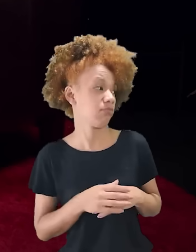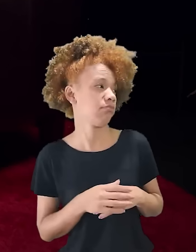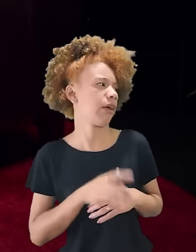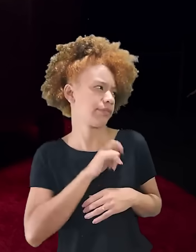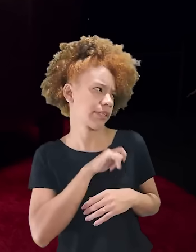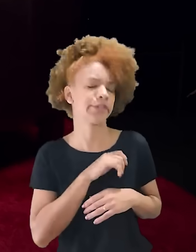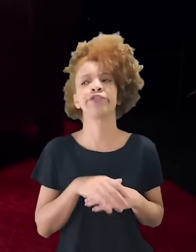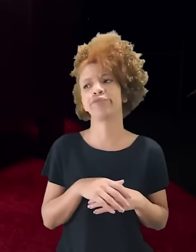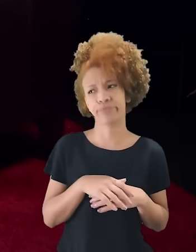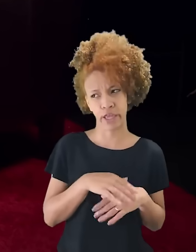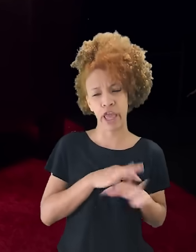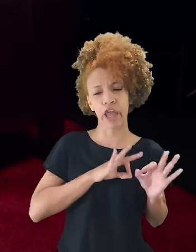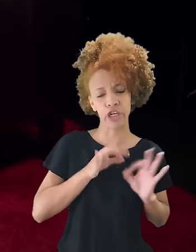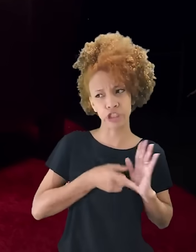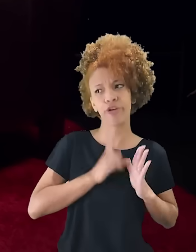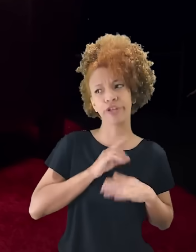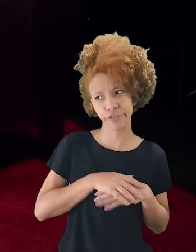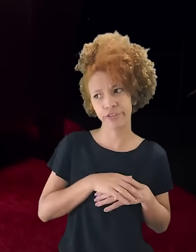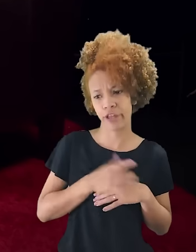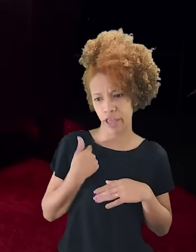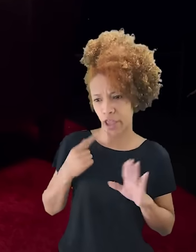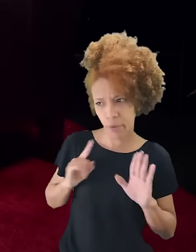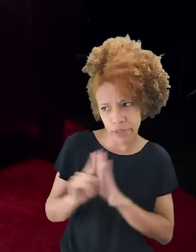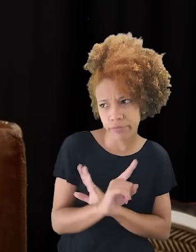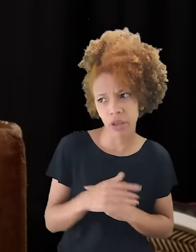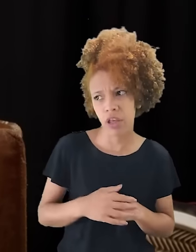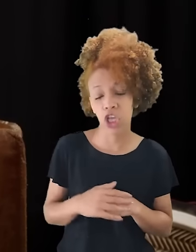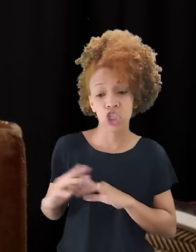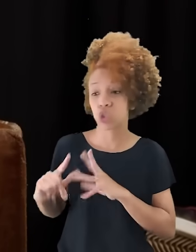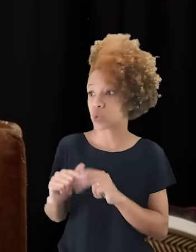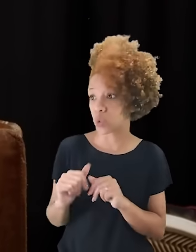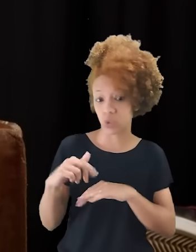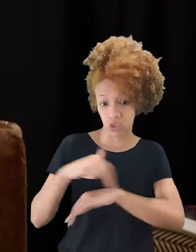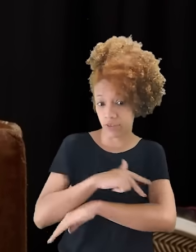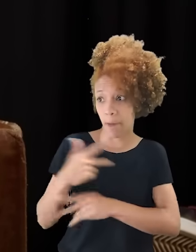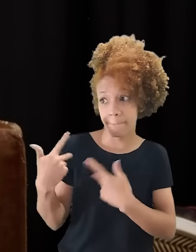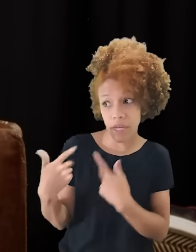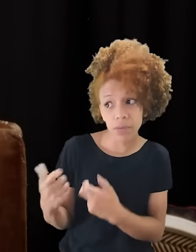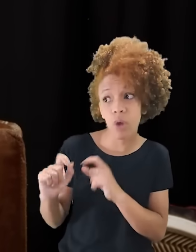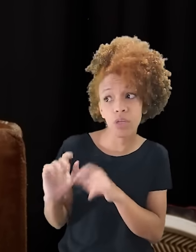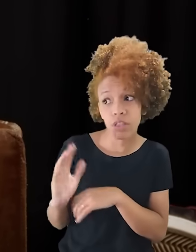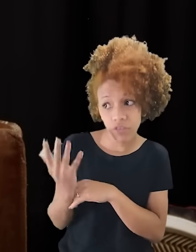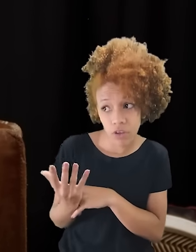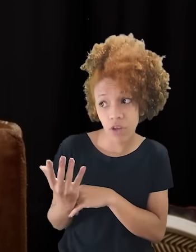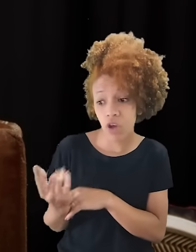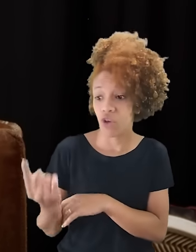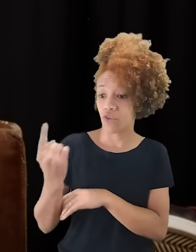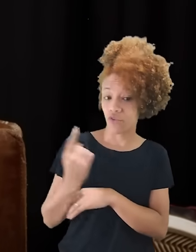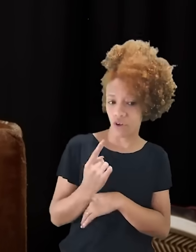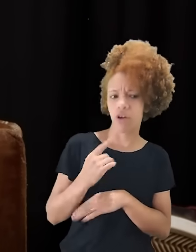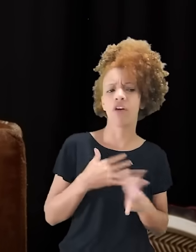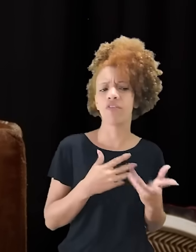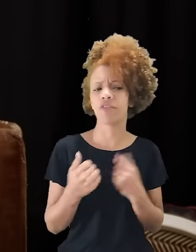armadilha foi uma armadilha tipo assim eu entrar de penetra aí todo mundo do desfile percebeu o que tava acontecendo foi até mim me